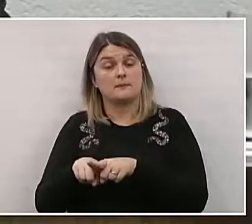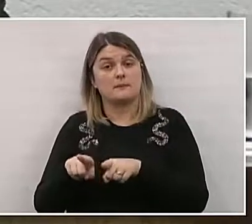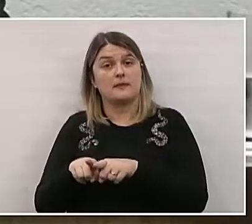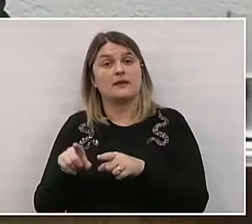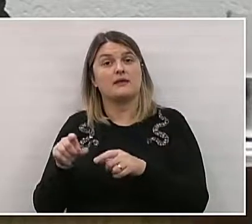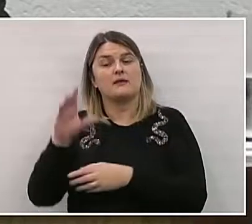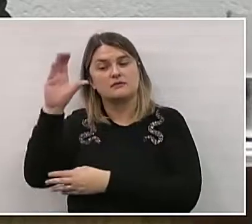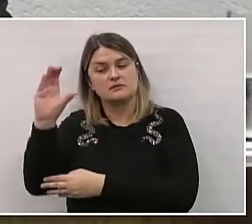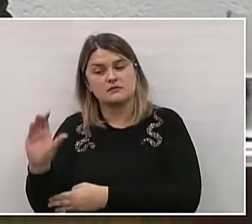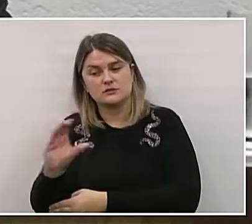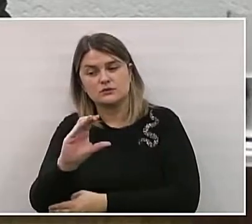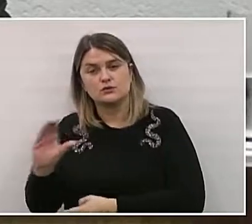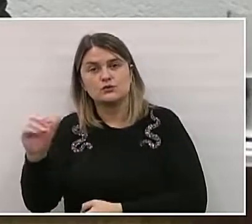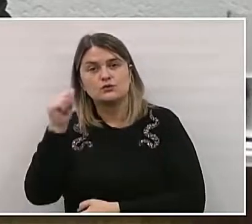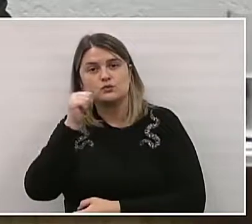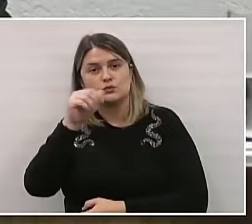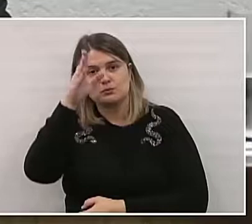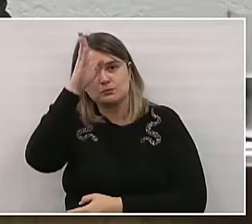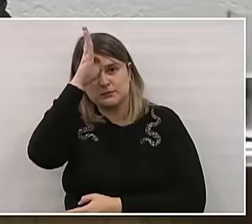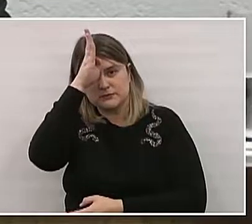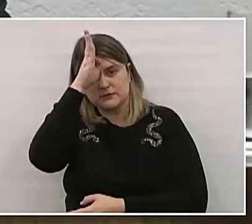as sobrinhas. Sua